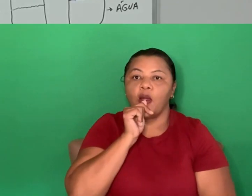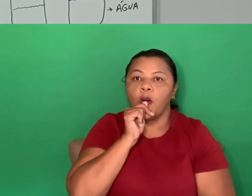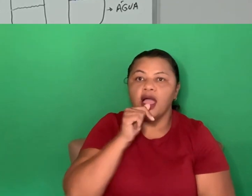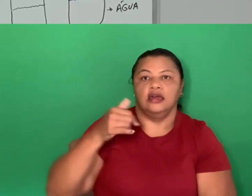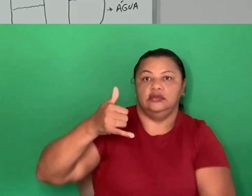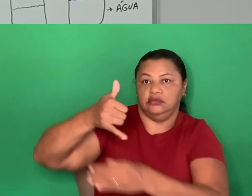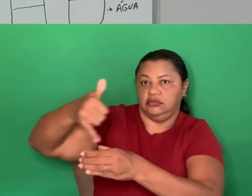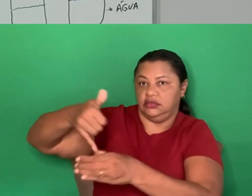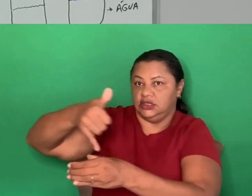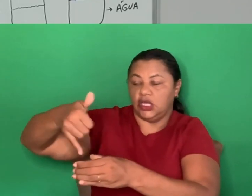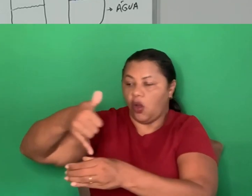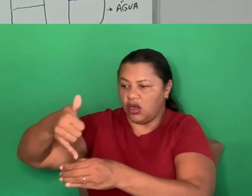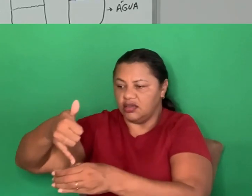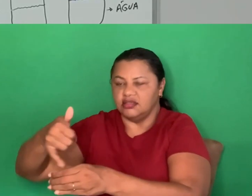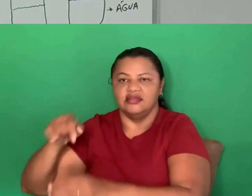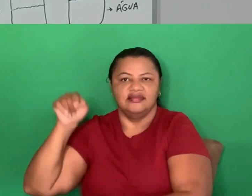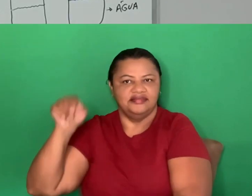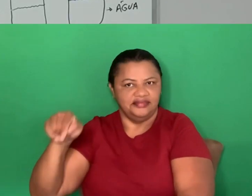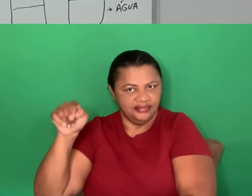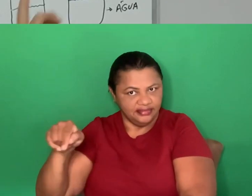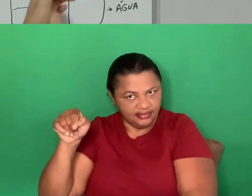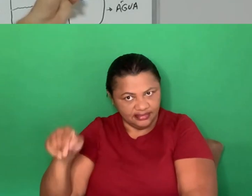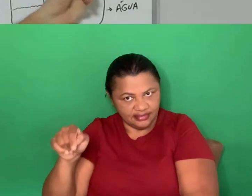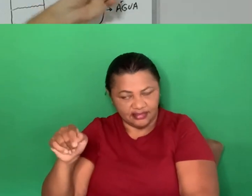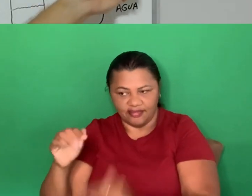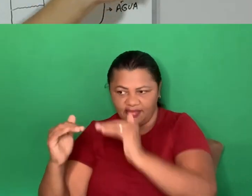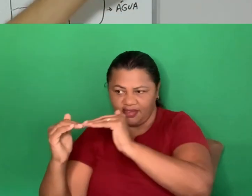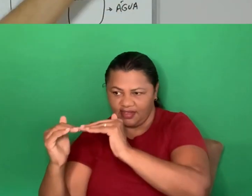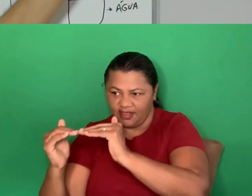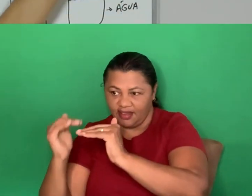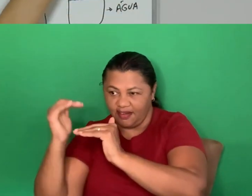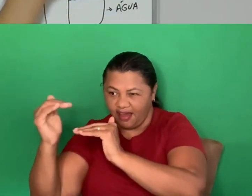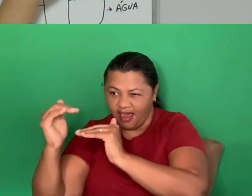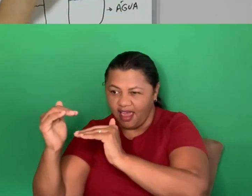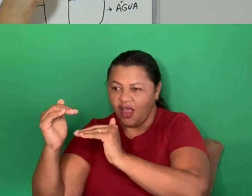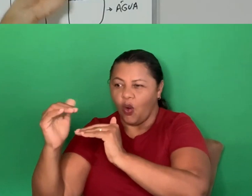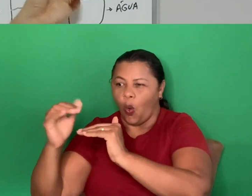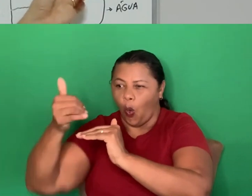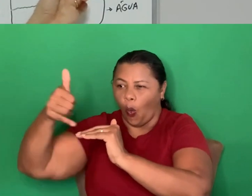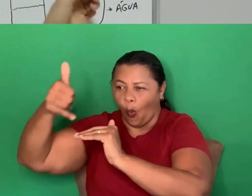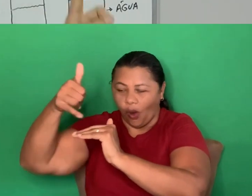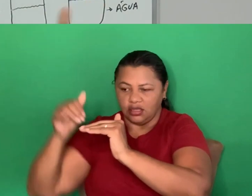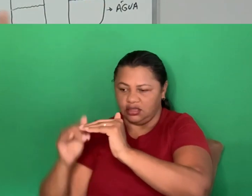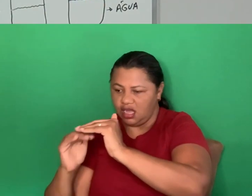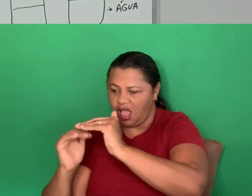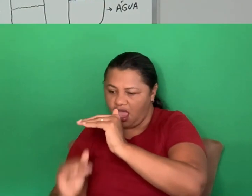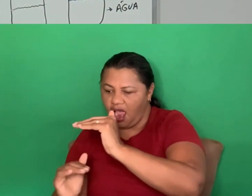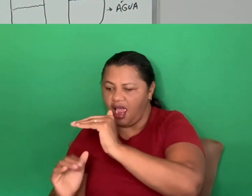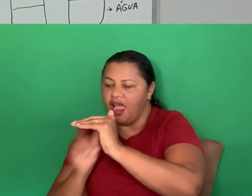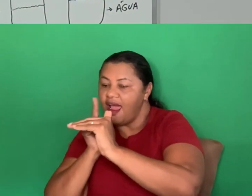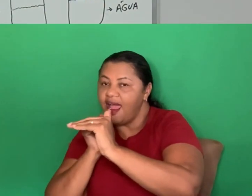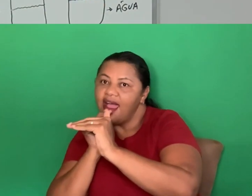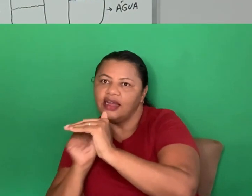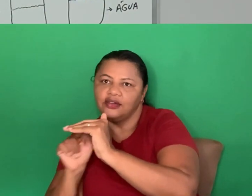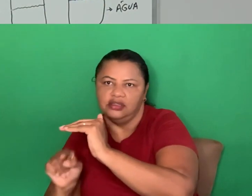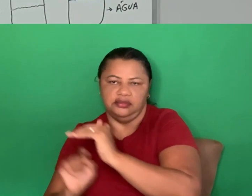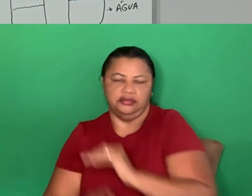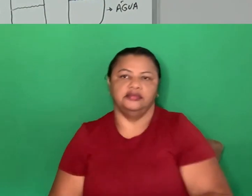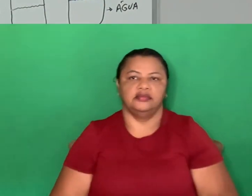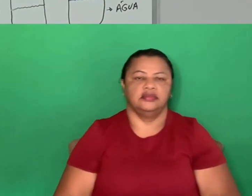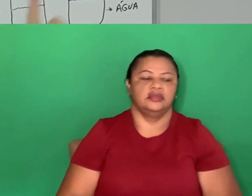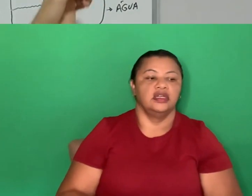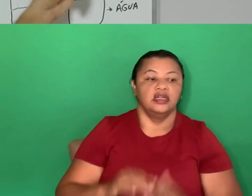né, com muitas questões que tem meio que uma pegadinha ali. Água e gelo formam uma mistura heterogênea.